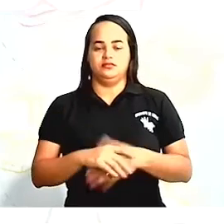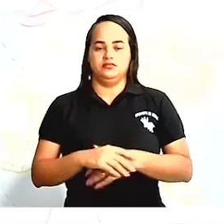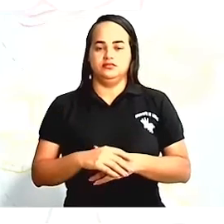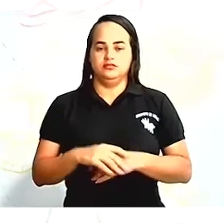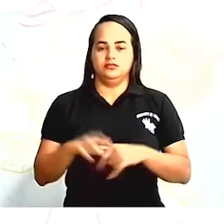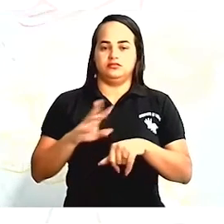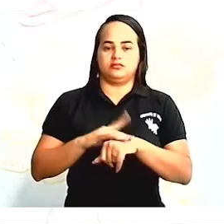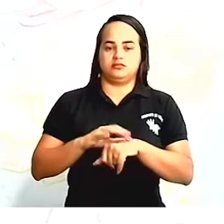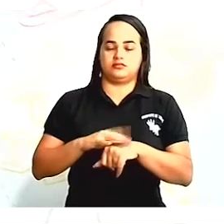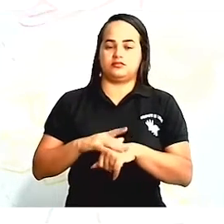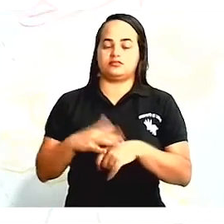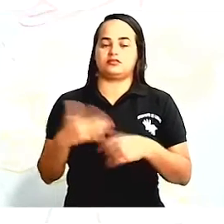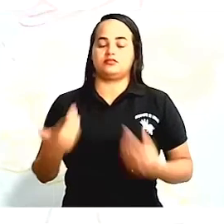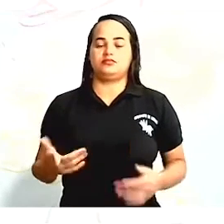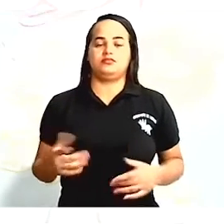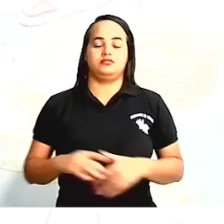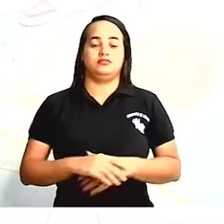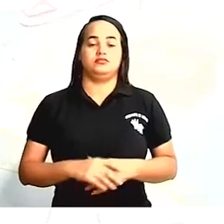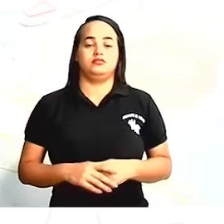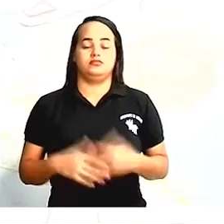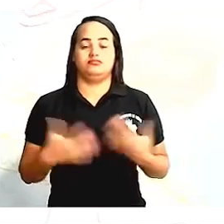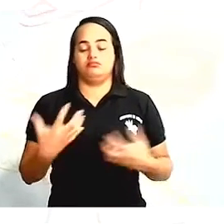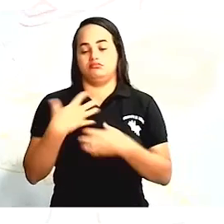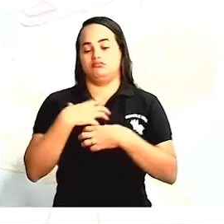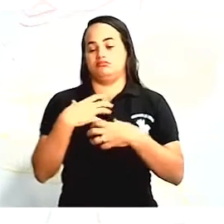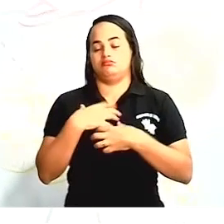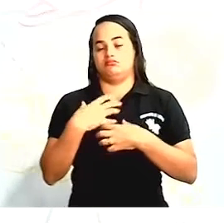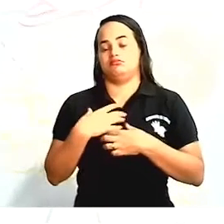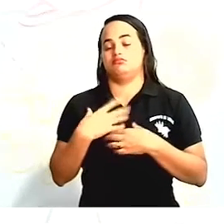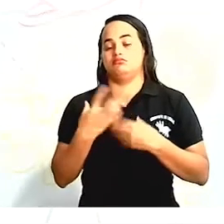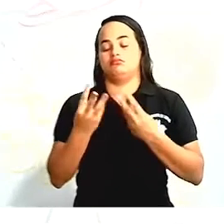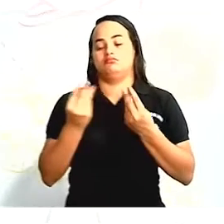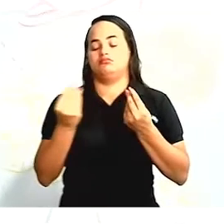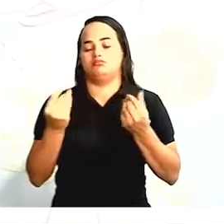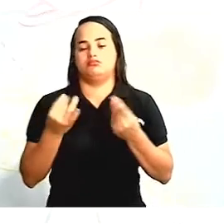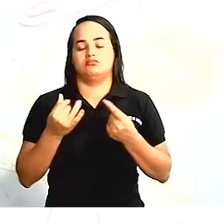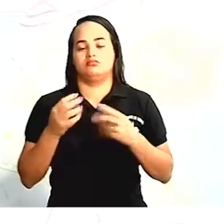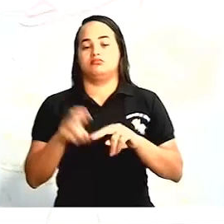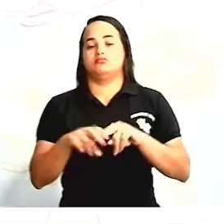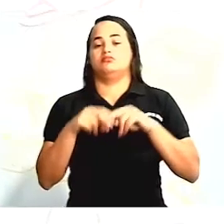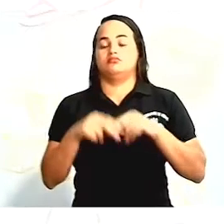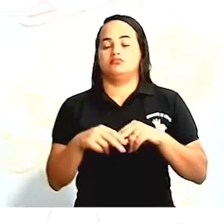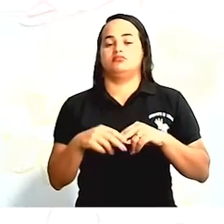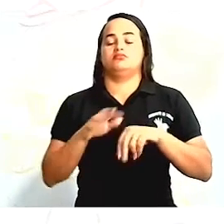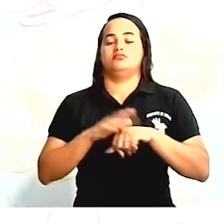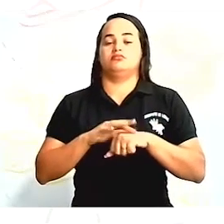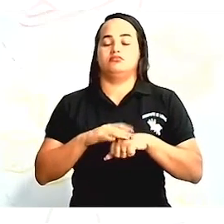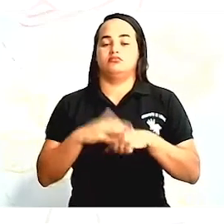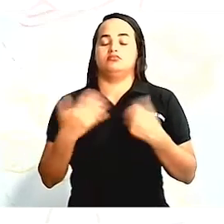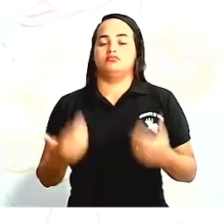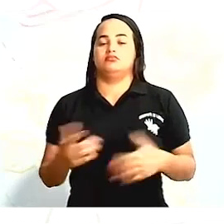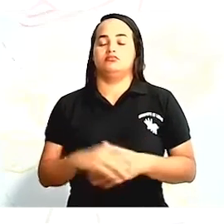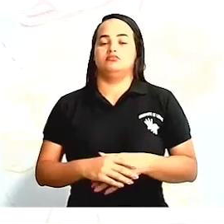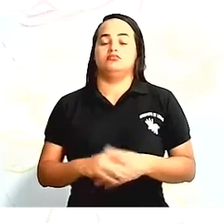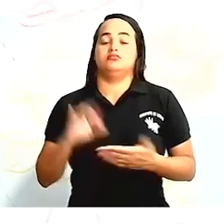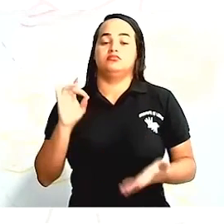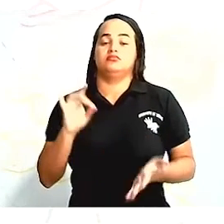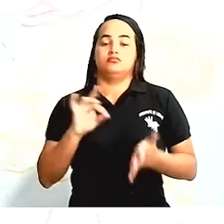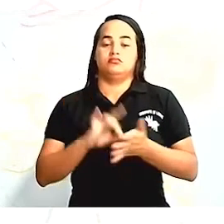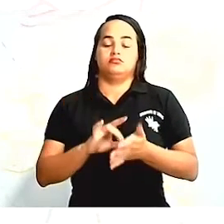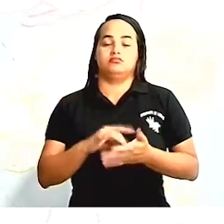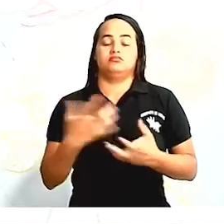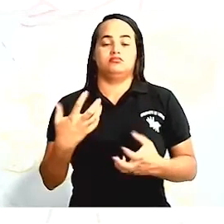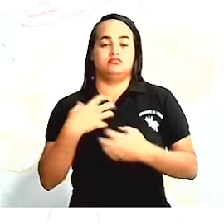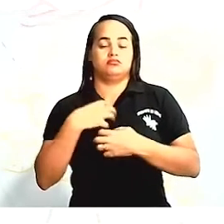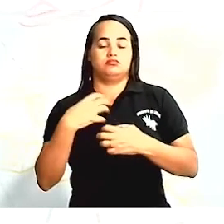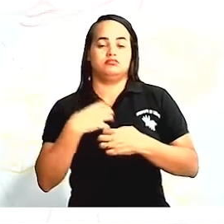não está tendo sintomas da doença, porém não está sentindo, na verdade, os sintomas, porém está com a doença. E o fato deles não estar